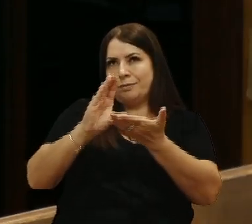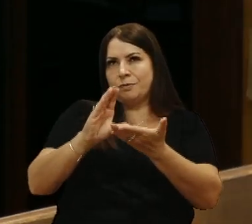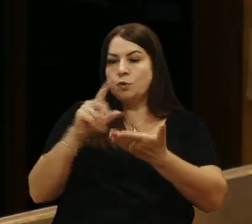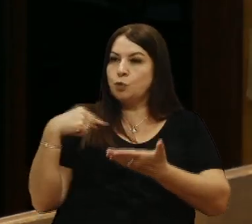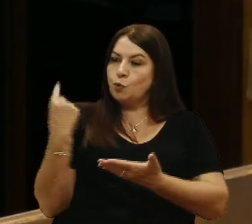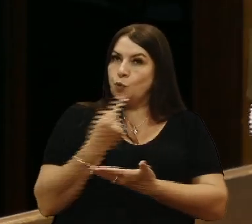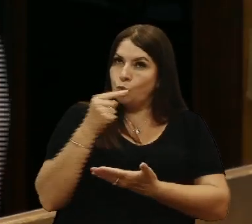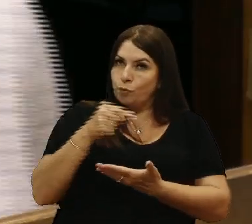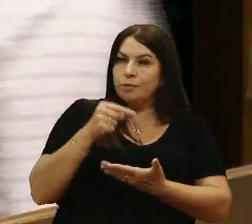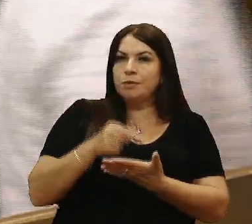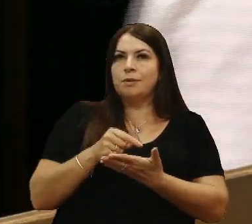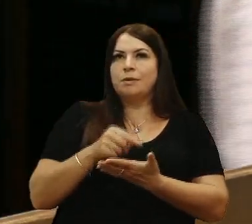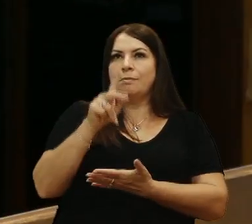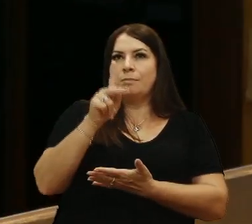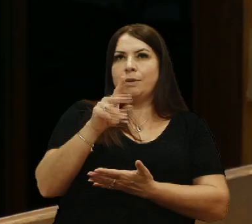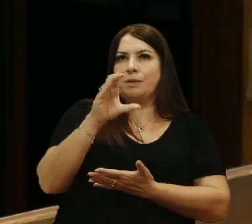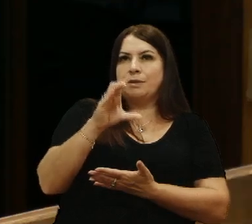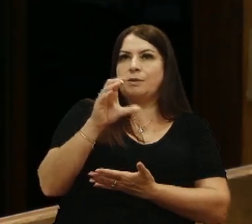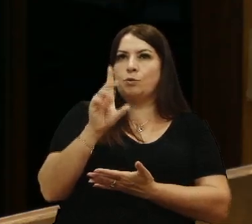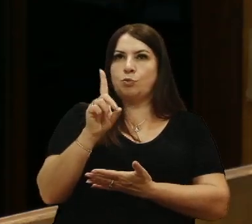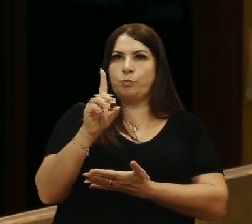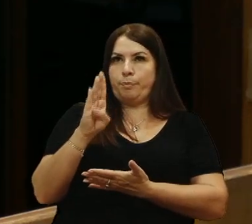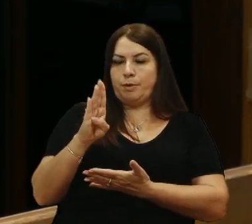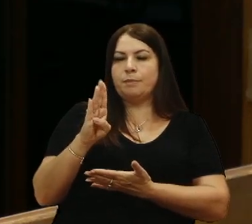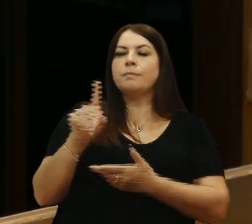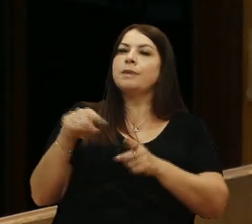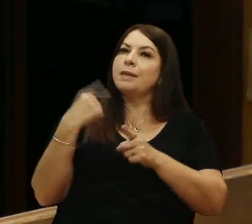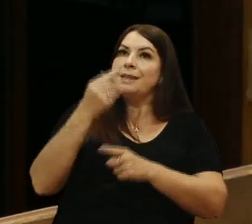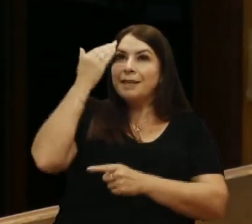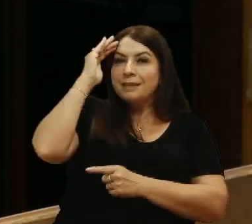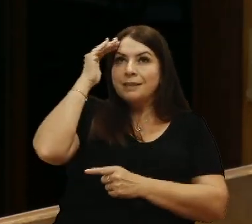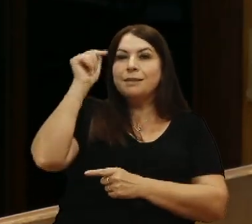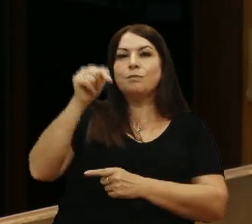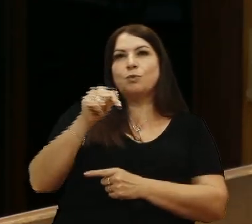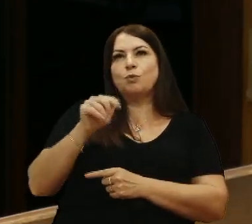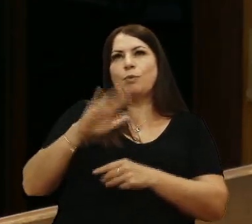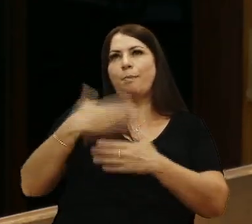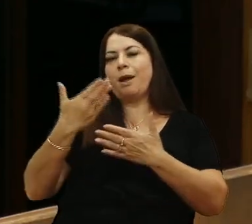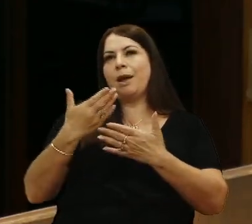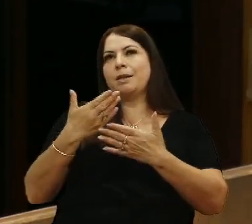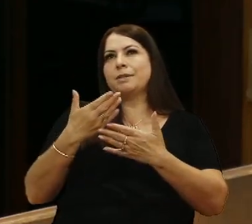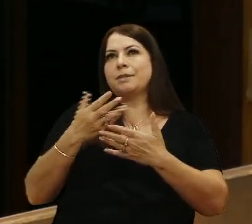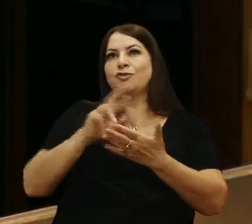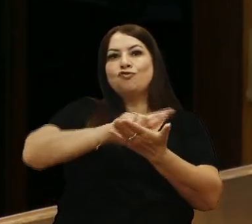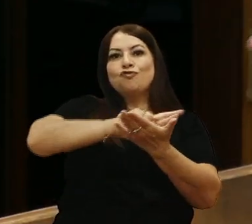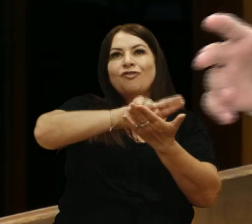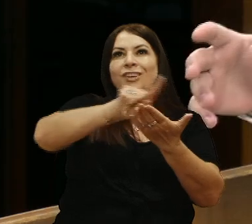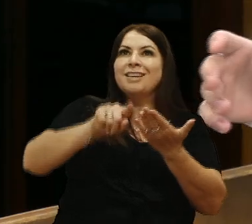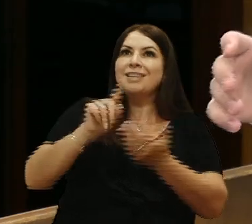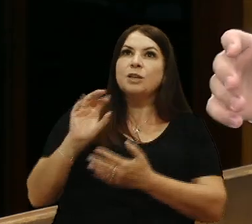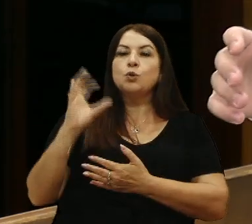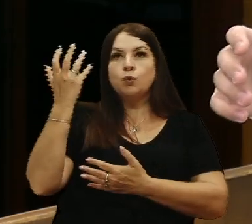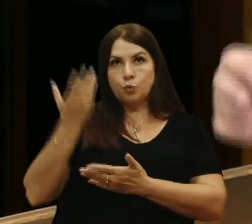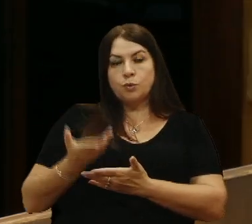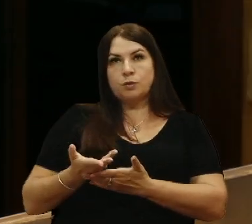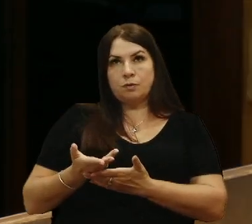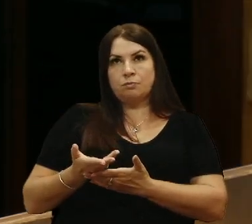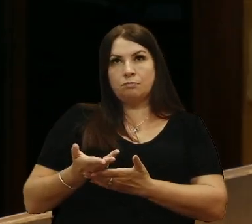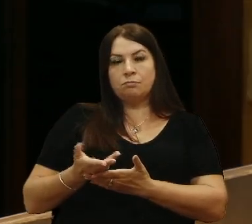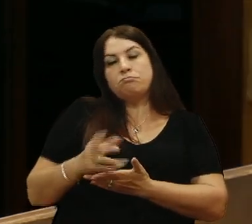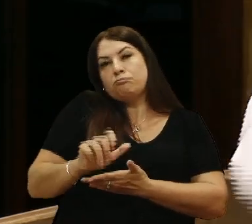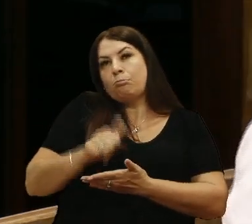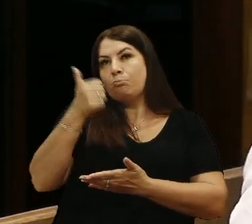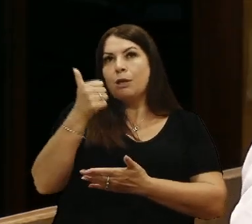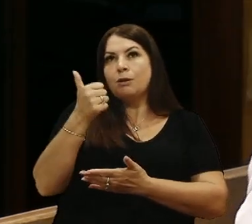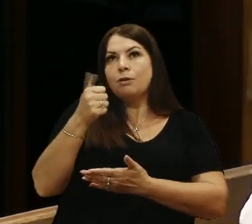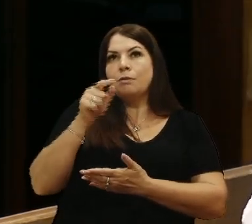nós, do PCdoB, entendemos que quanto mais plural for a decisão, melhor